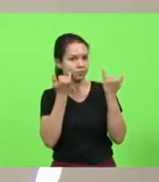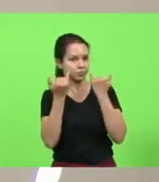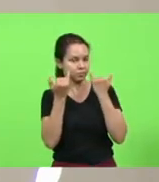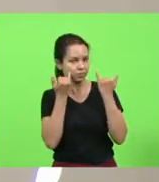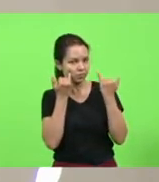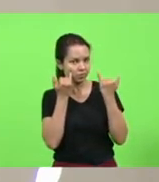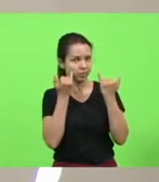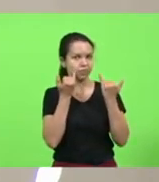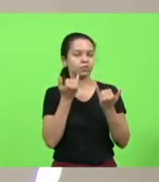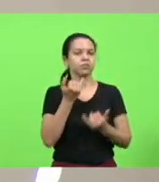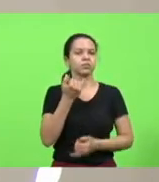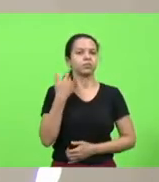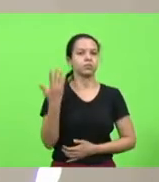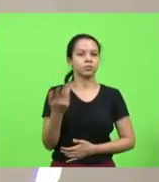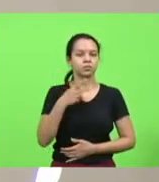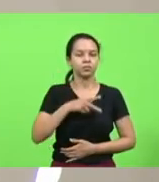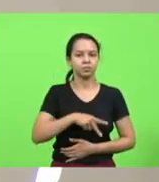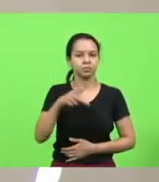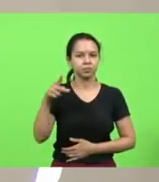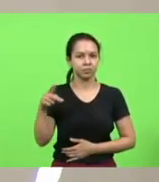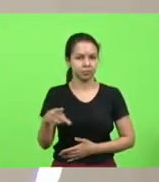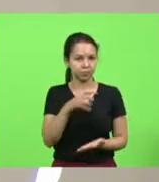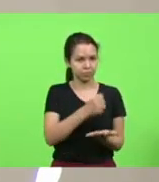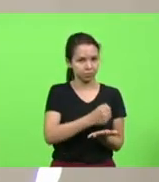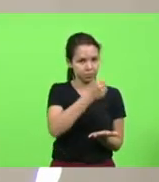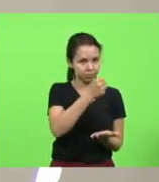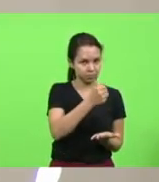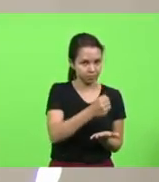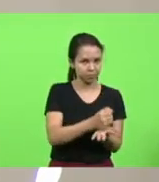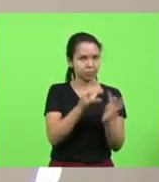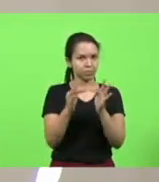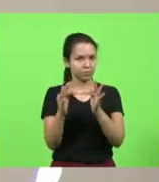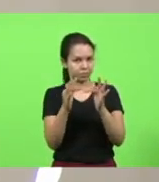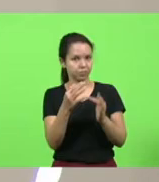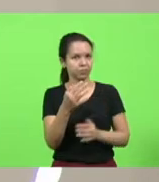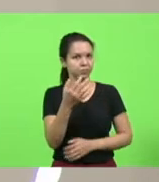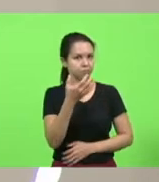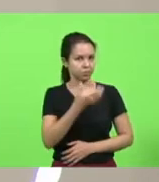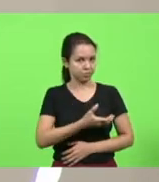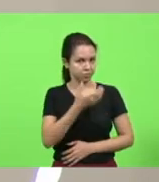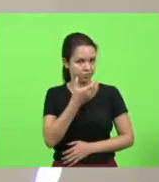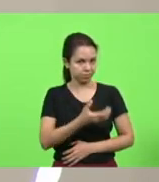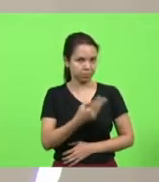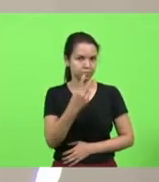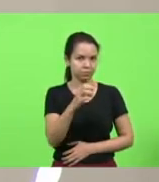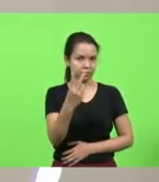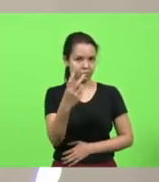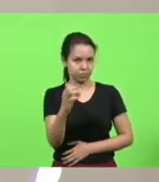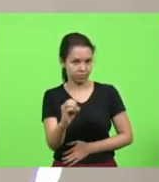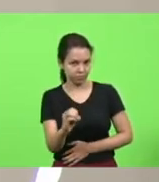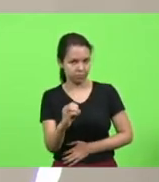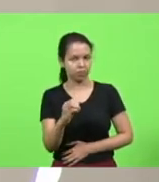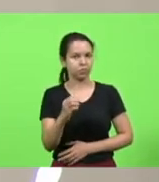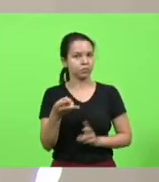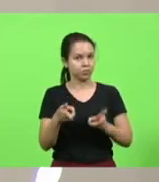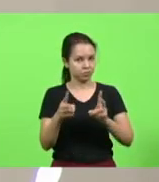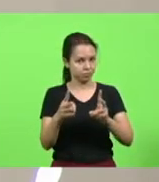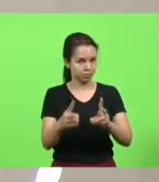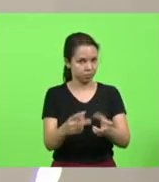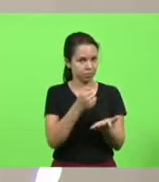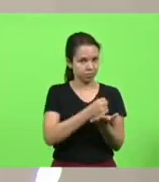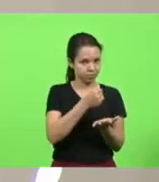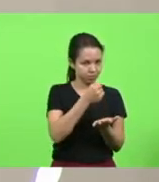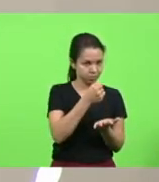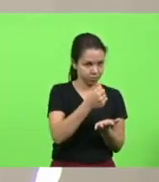tinham contrato com a referida fundação em dezembro de 2020 e continuam com o contrato no presente momento devido à prorrogação do contrato realizado